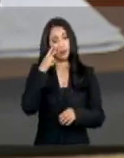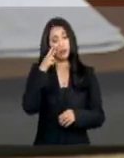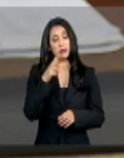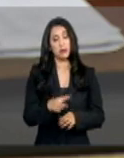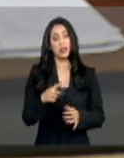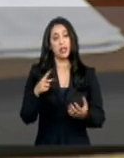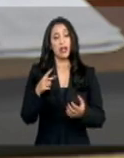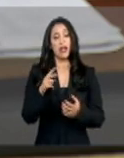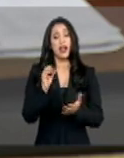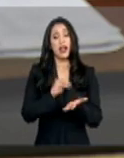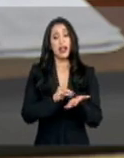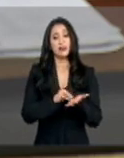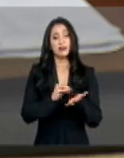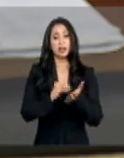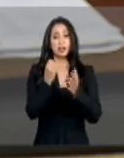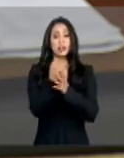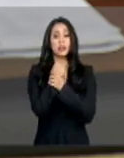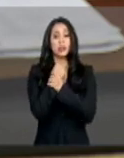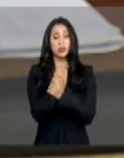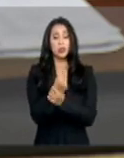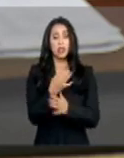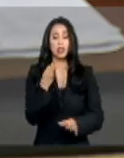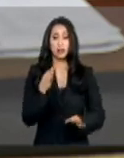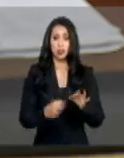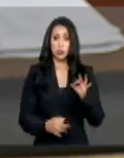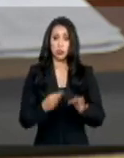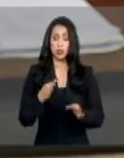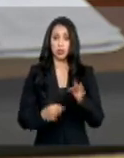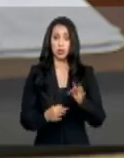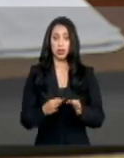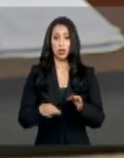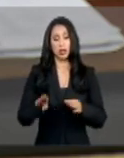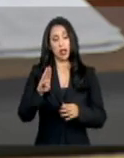insegurança jurídica a babel